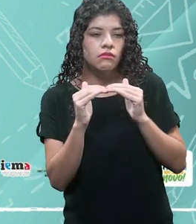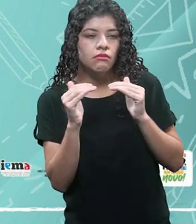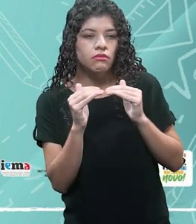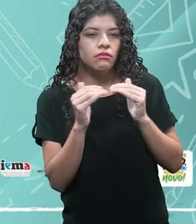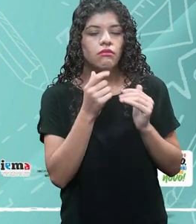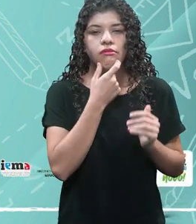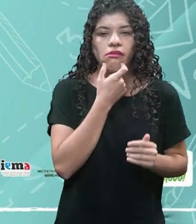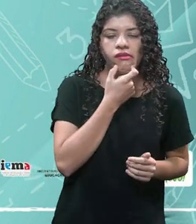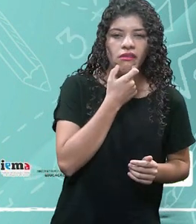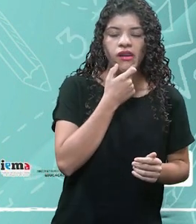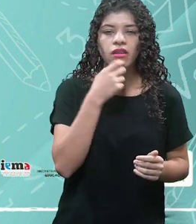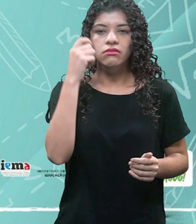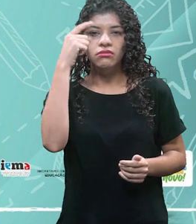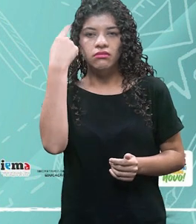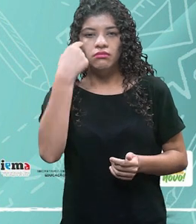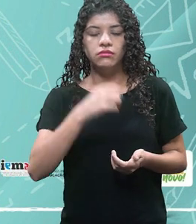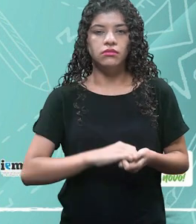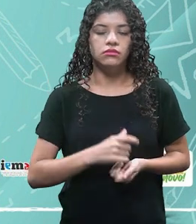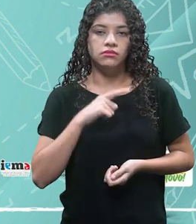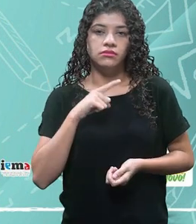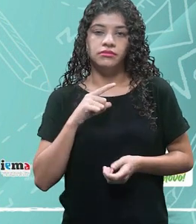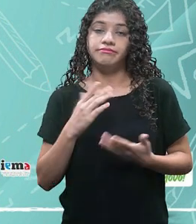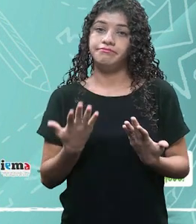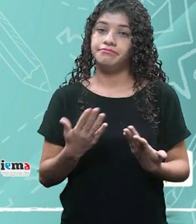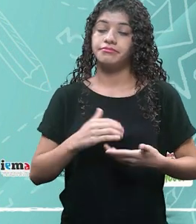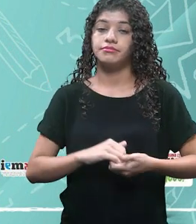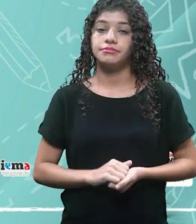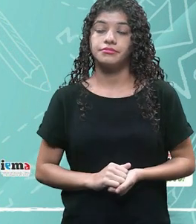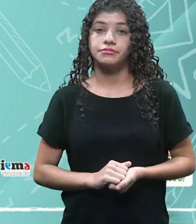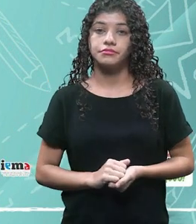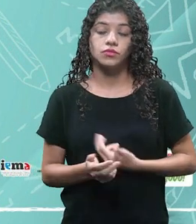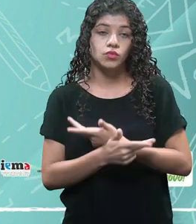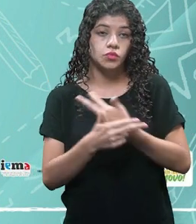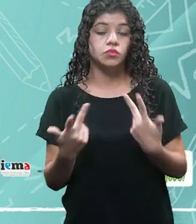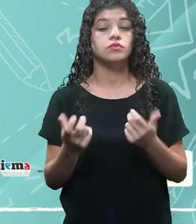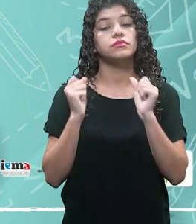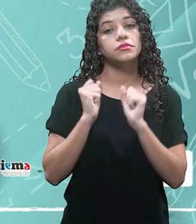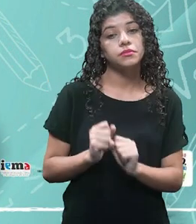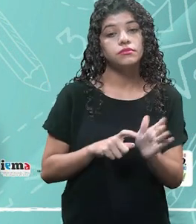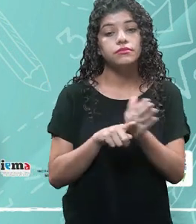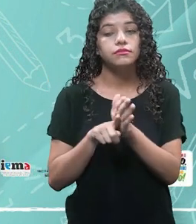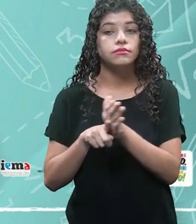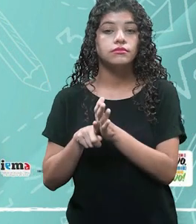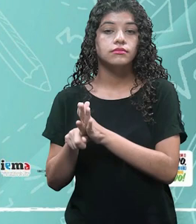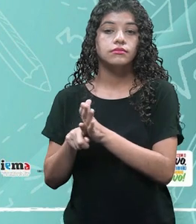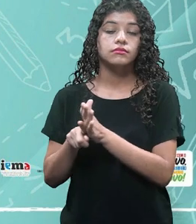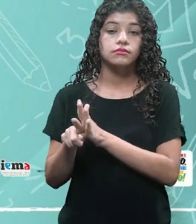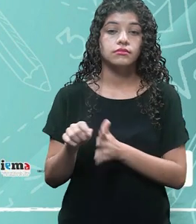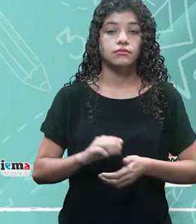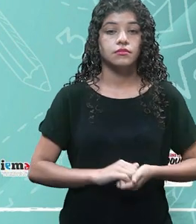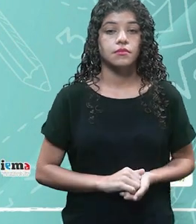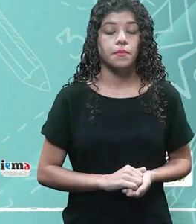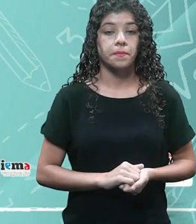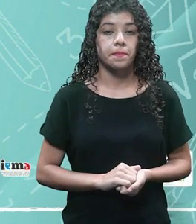inglês Espanhol porque nós utilizamos o alfabeto Romano né então muita coisa a gente pode pesquisar né